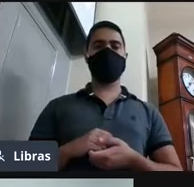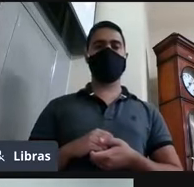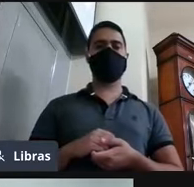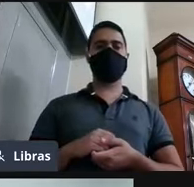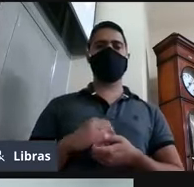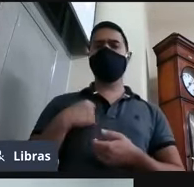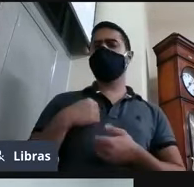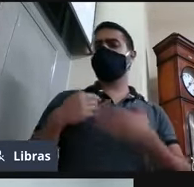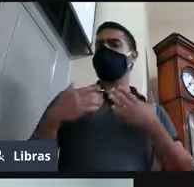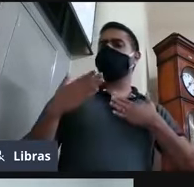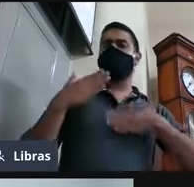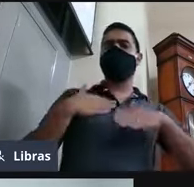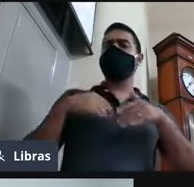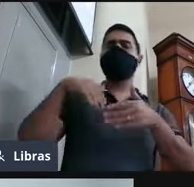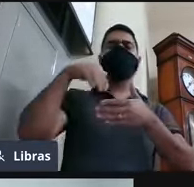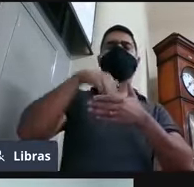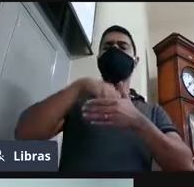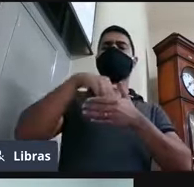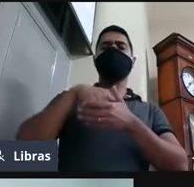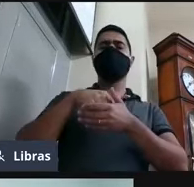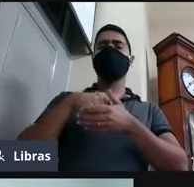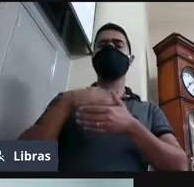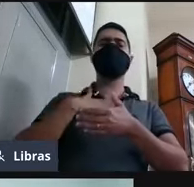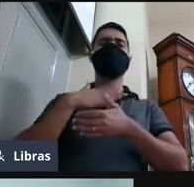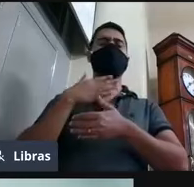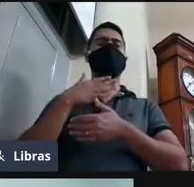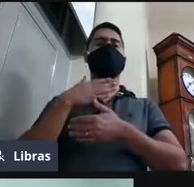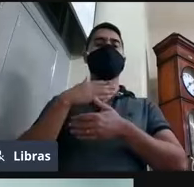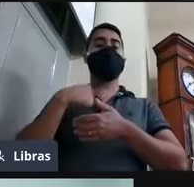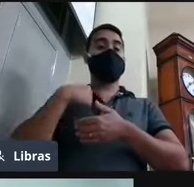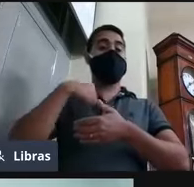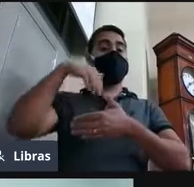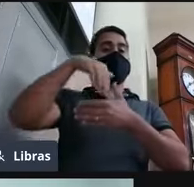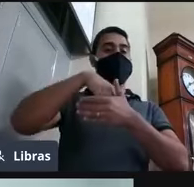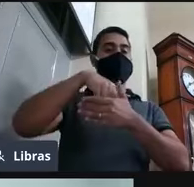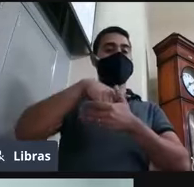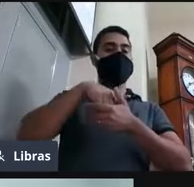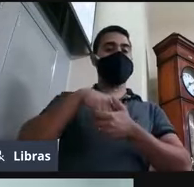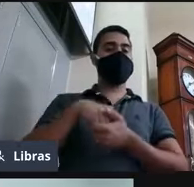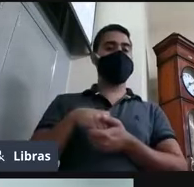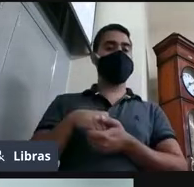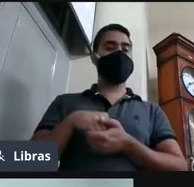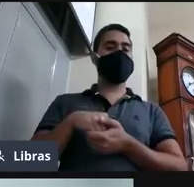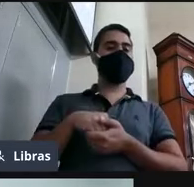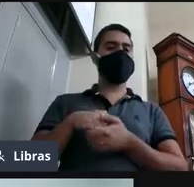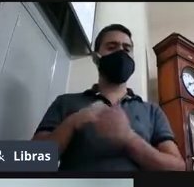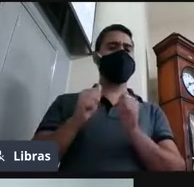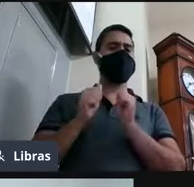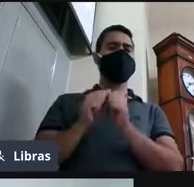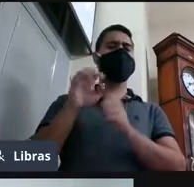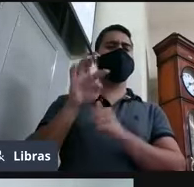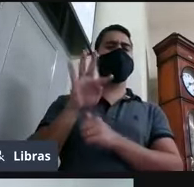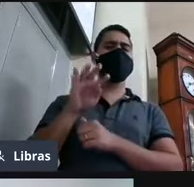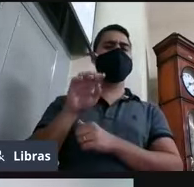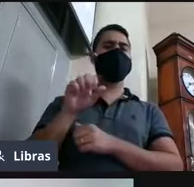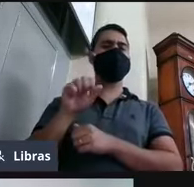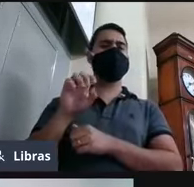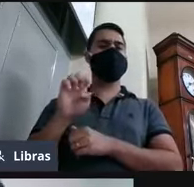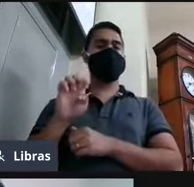tranquilamente, né? Eu voto, meu parecer, o meu voto, de acordo com o parecer técnico do Tribunal de Contas